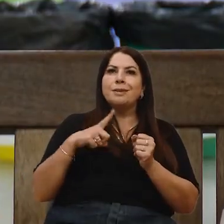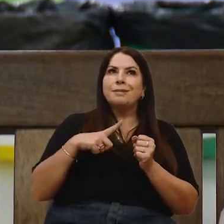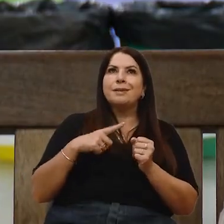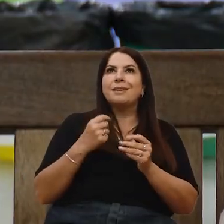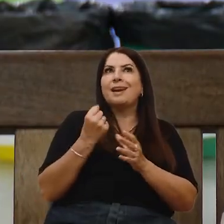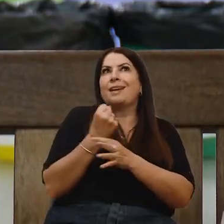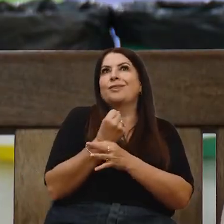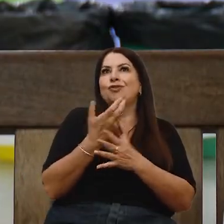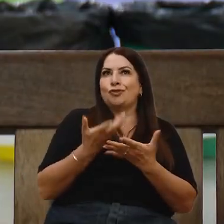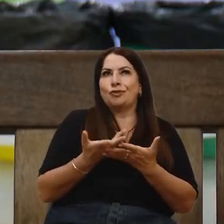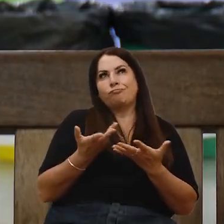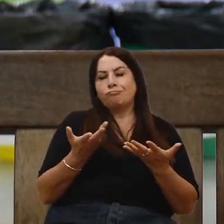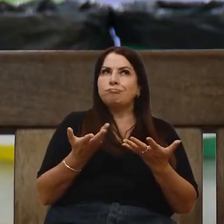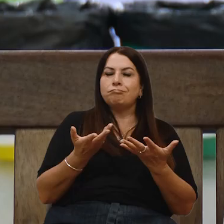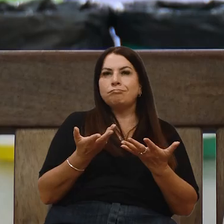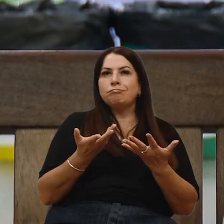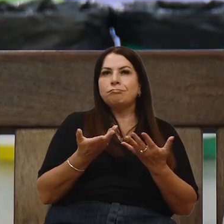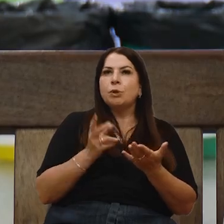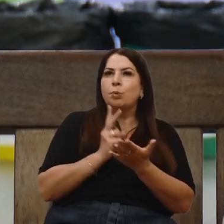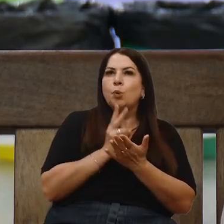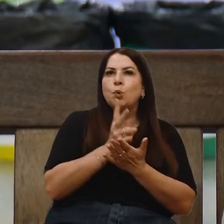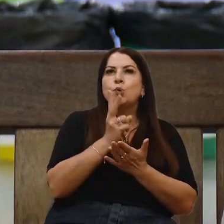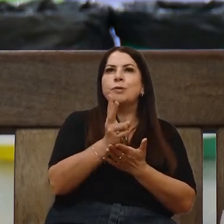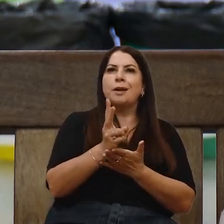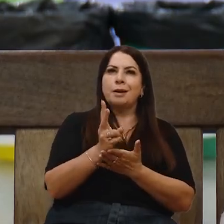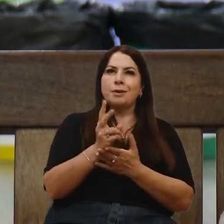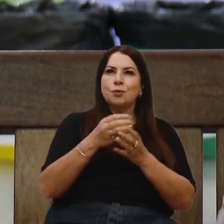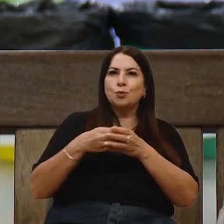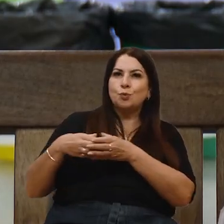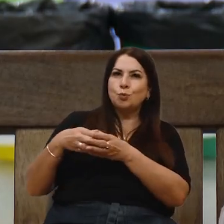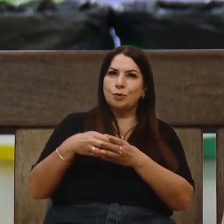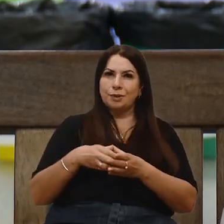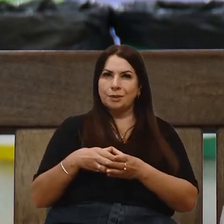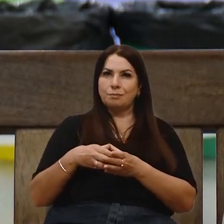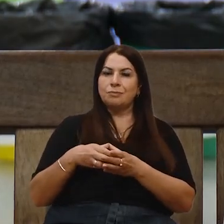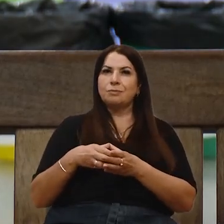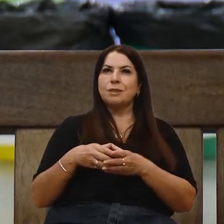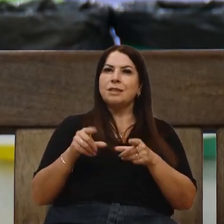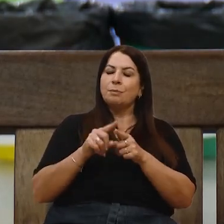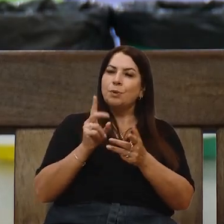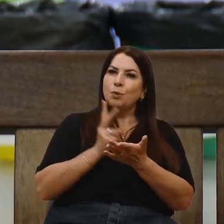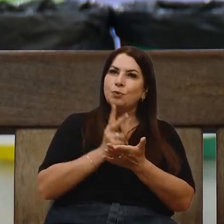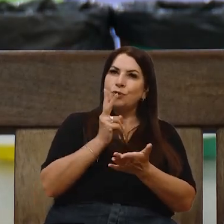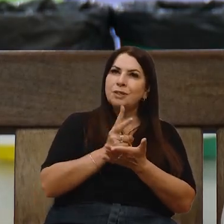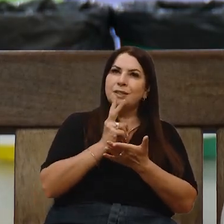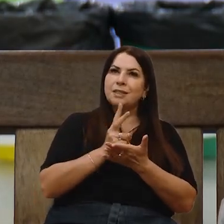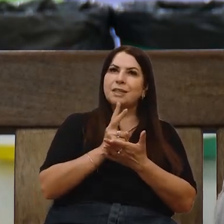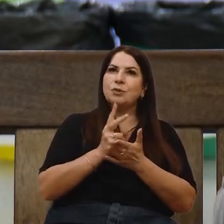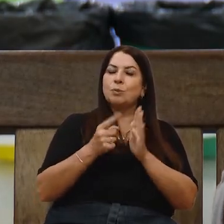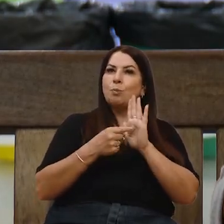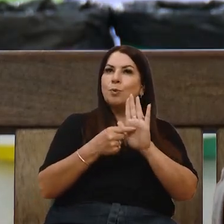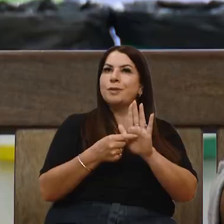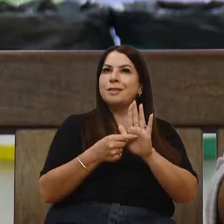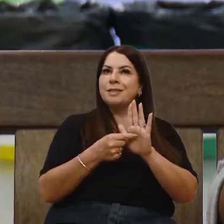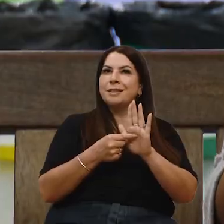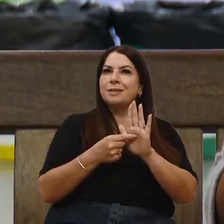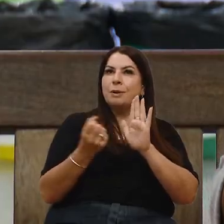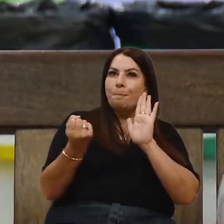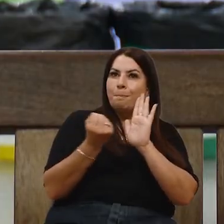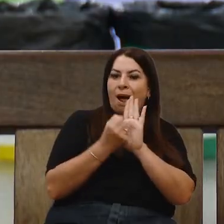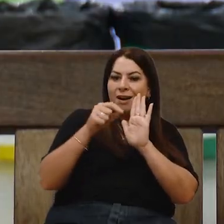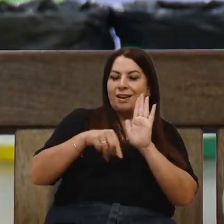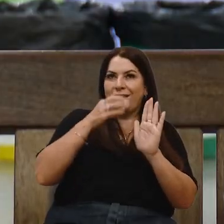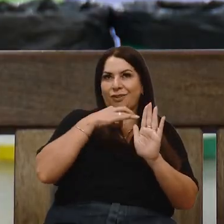possa garantir digamos assim, uma continuidade do turismo e uma continuidade da exposição da